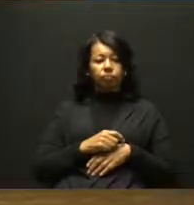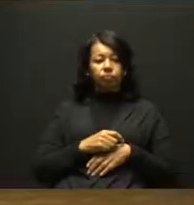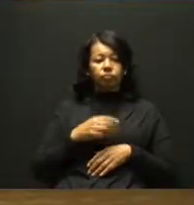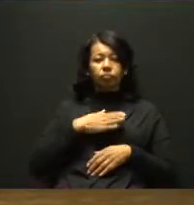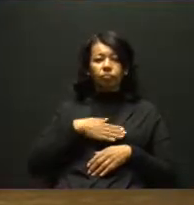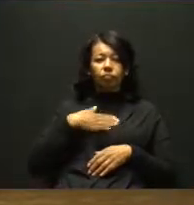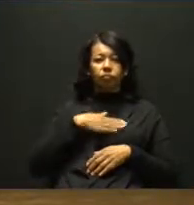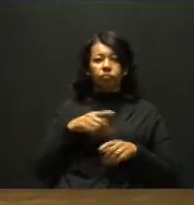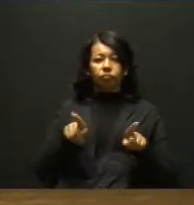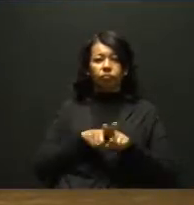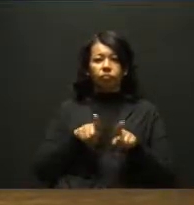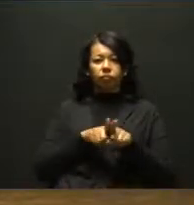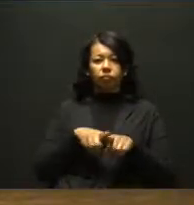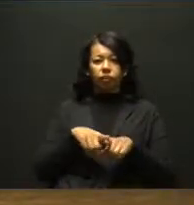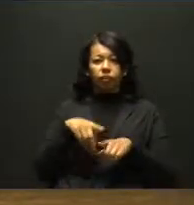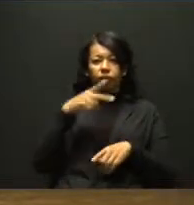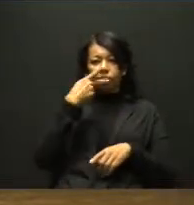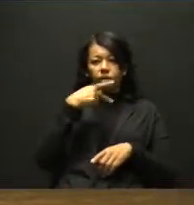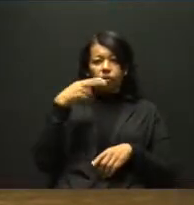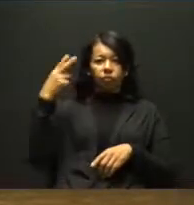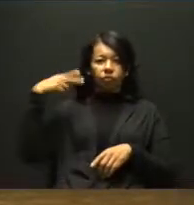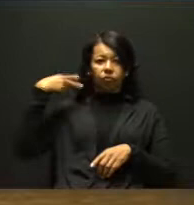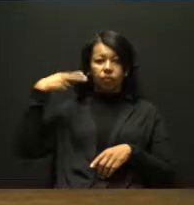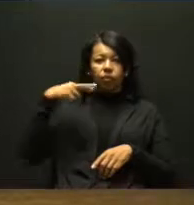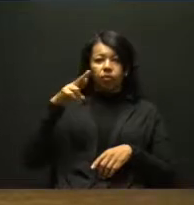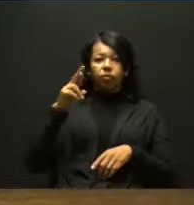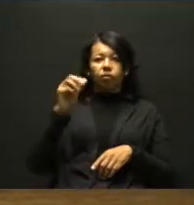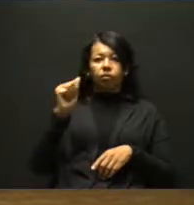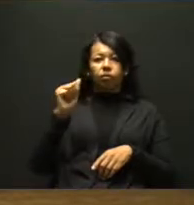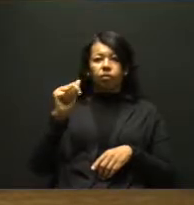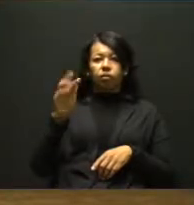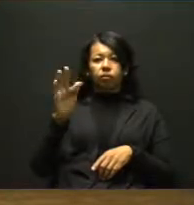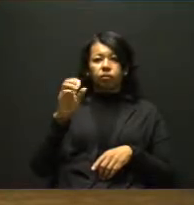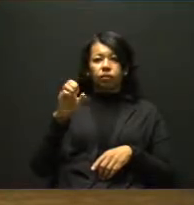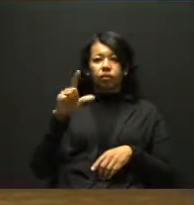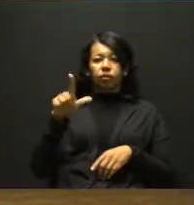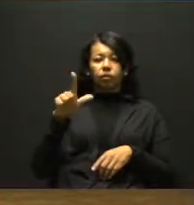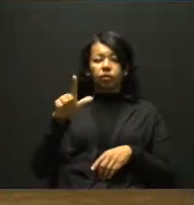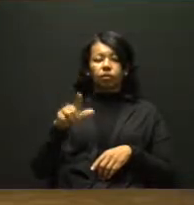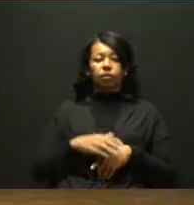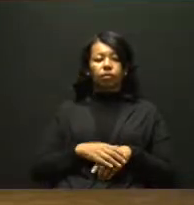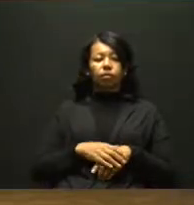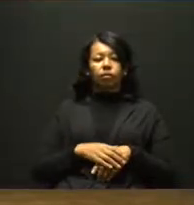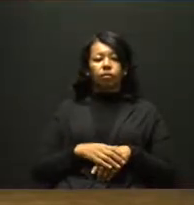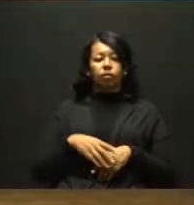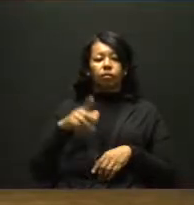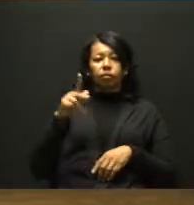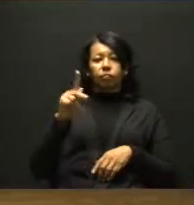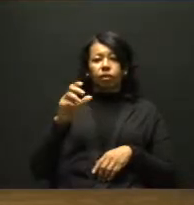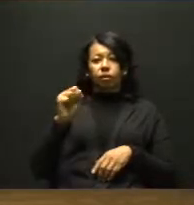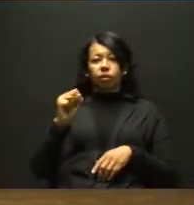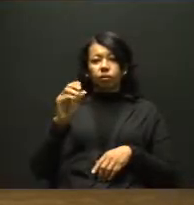falar para o vereador rafael só tocando com muito orgulho viu